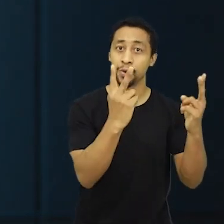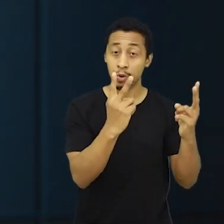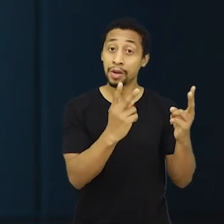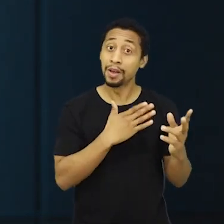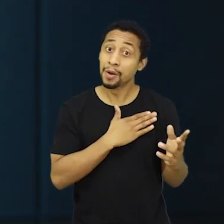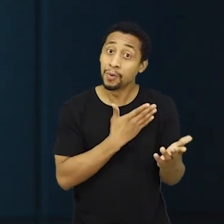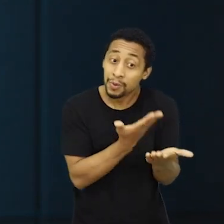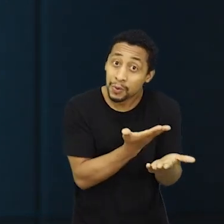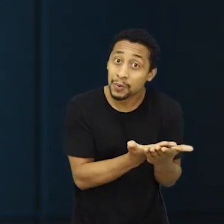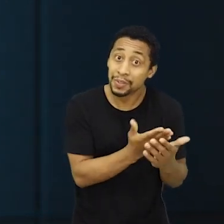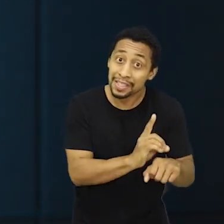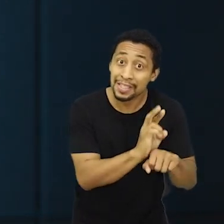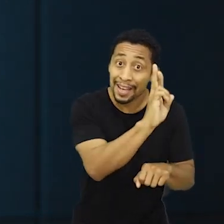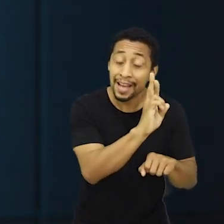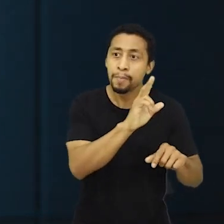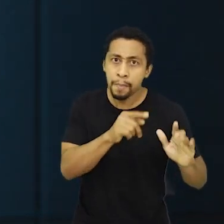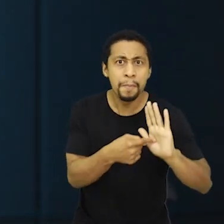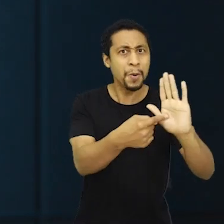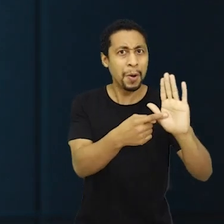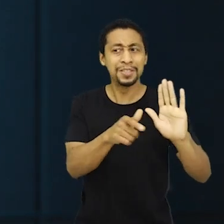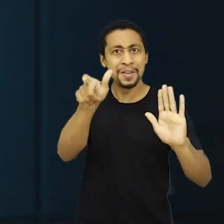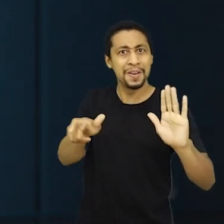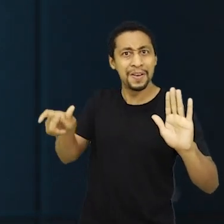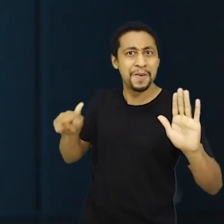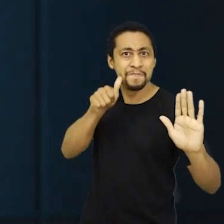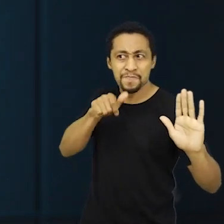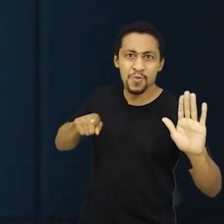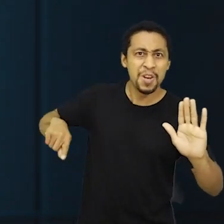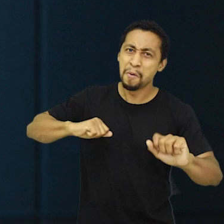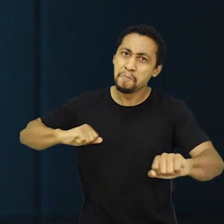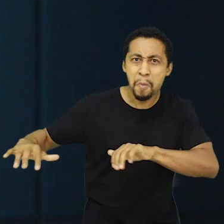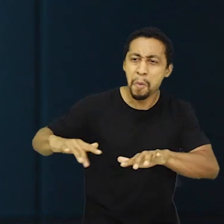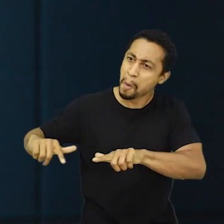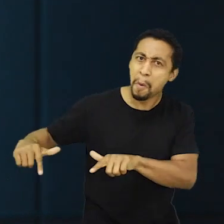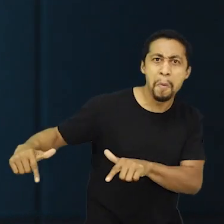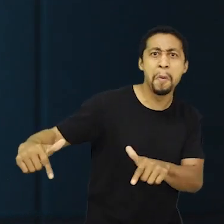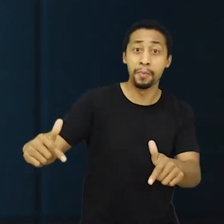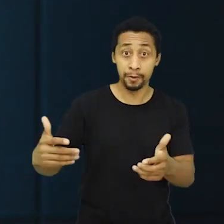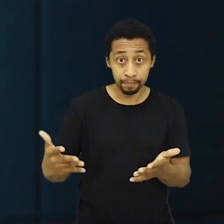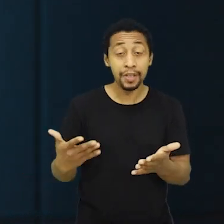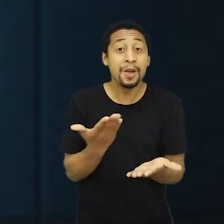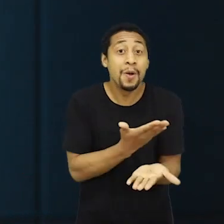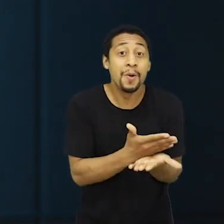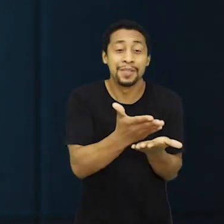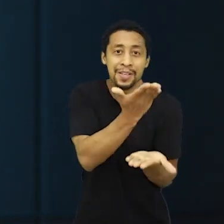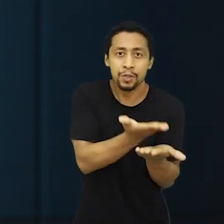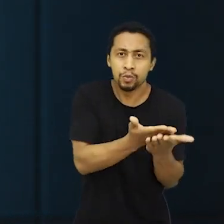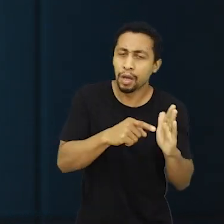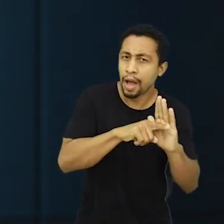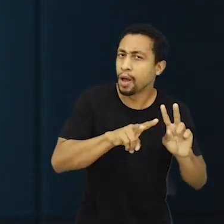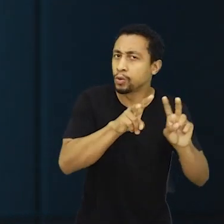político dessas mulheres, porque eu estava justamente estudando a dimensão educativa que a luta por